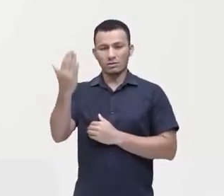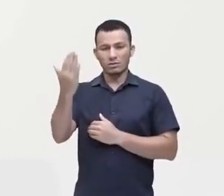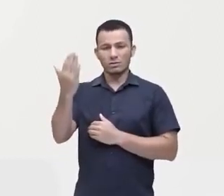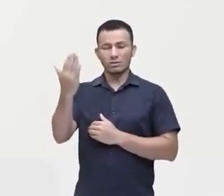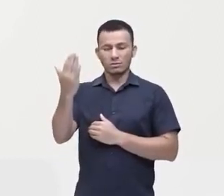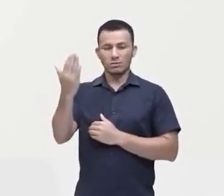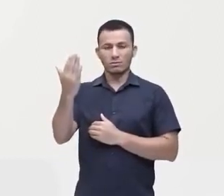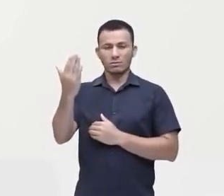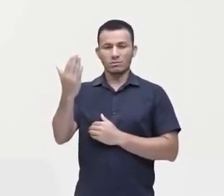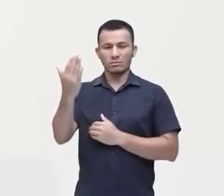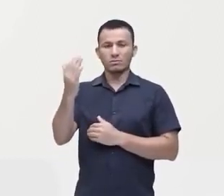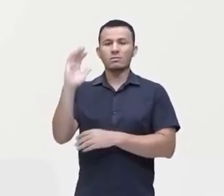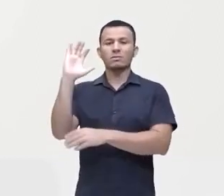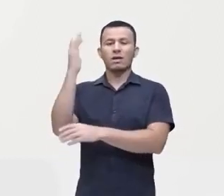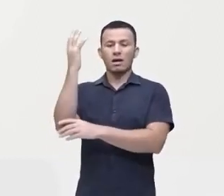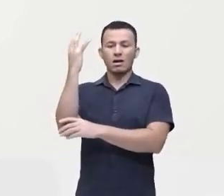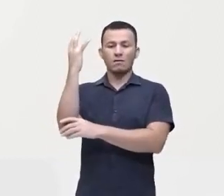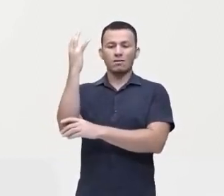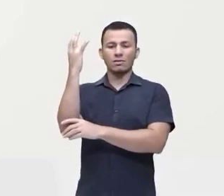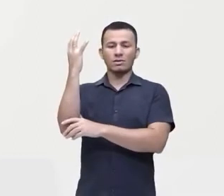da árvore.